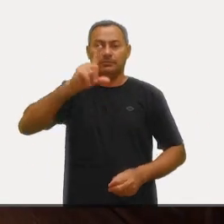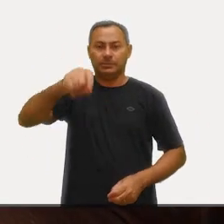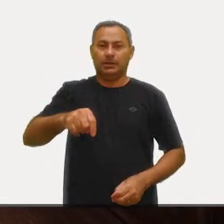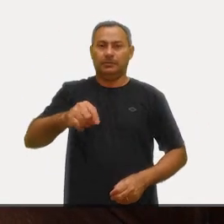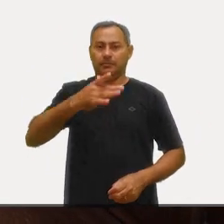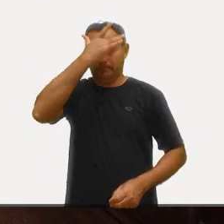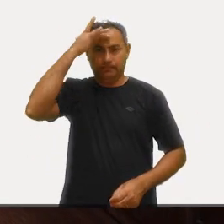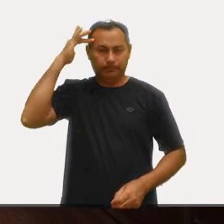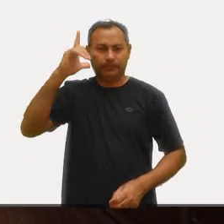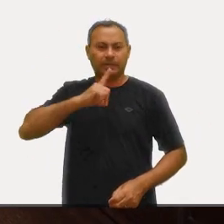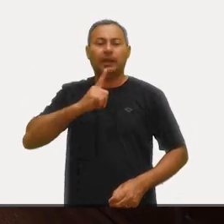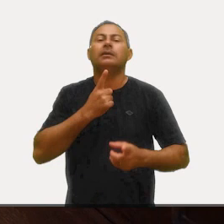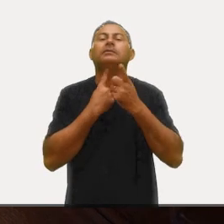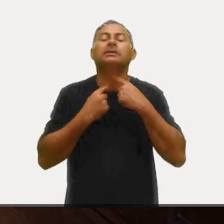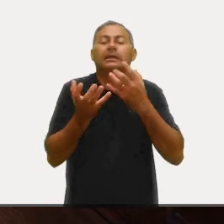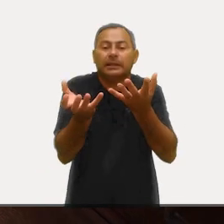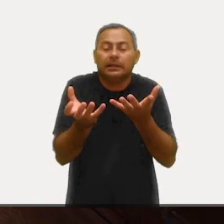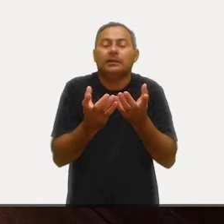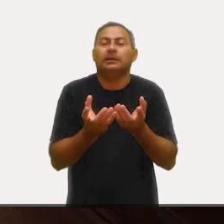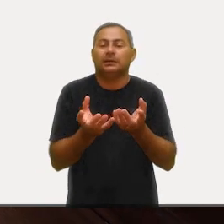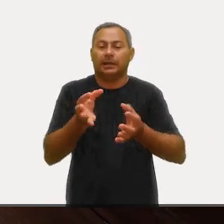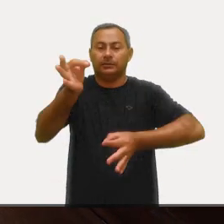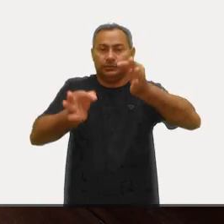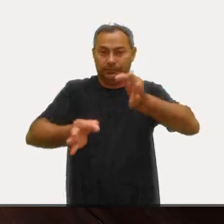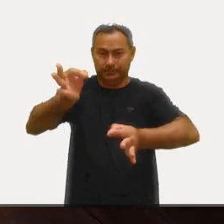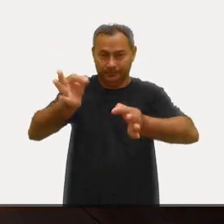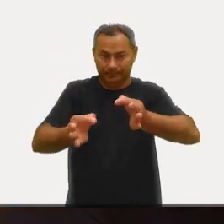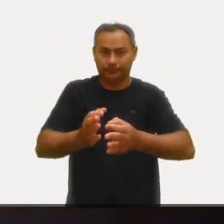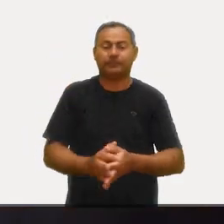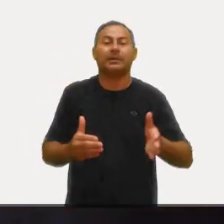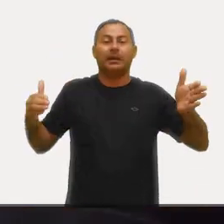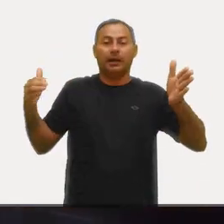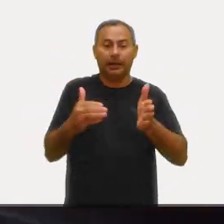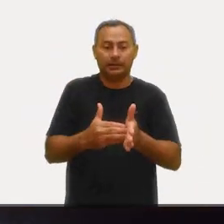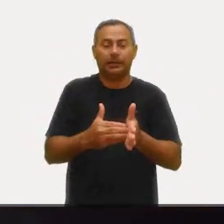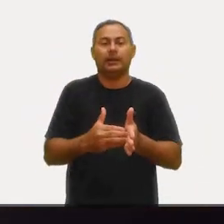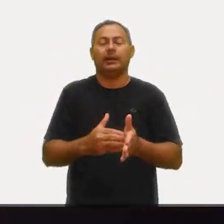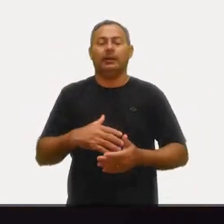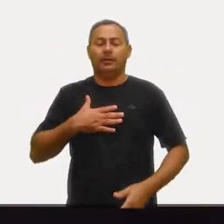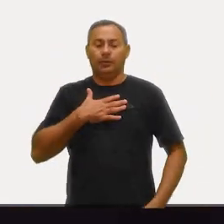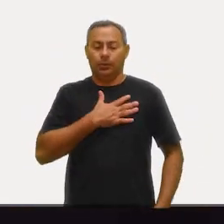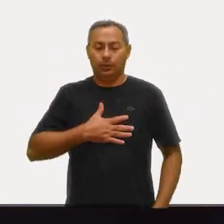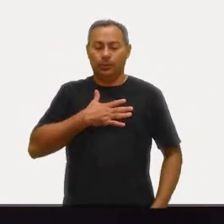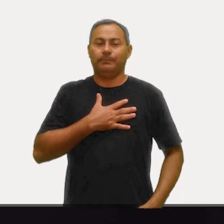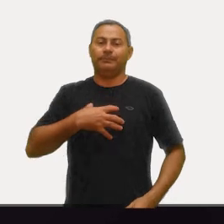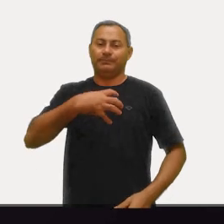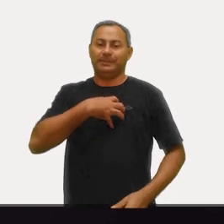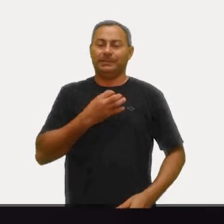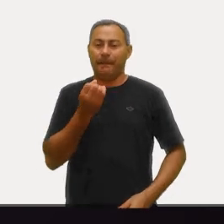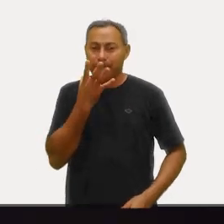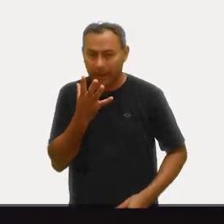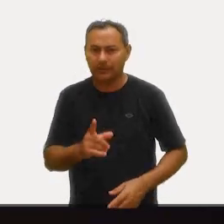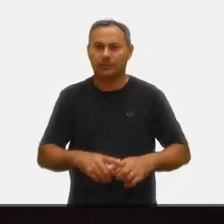ter que ser o tipo de pessoa que tem fome e sede de justiça, até que esteja satisfeito por